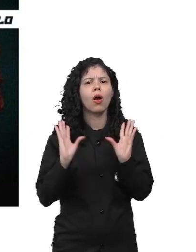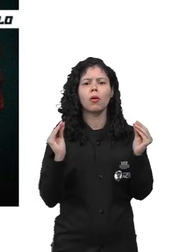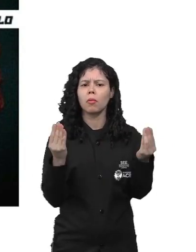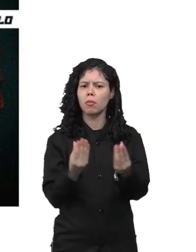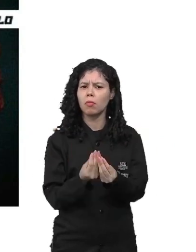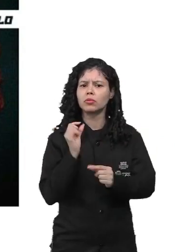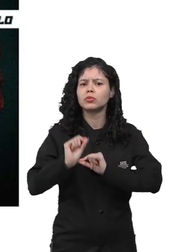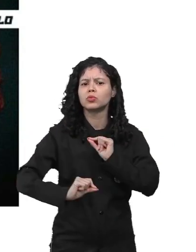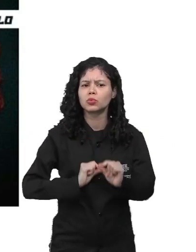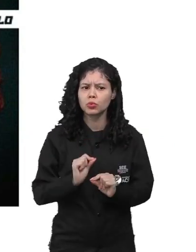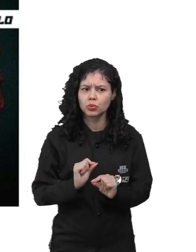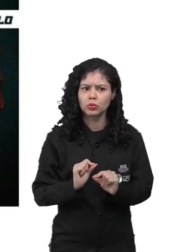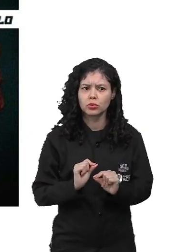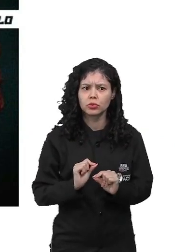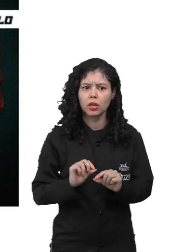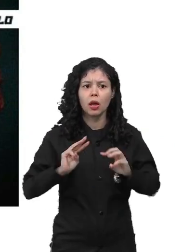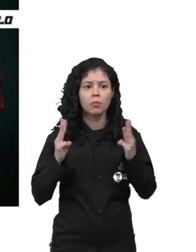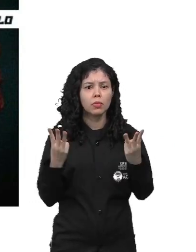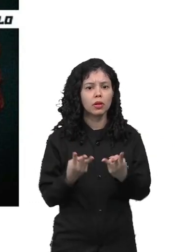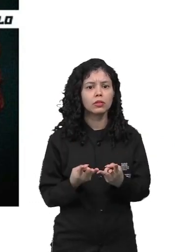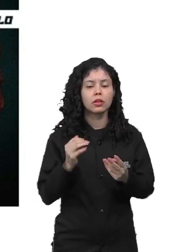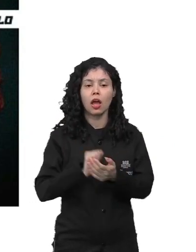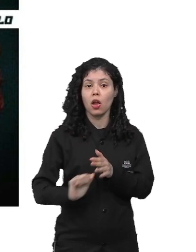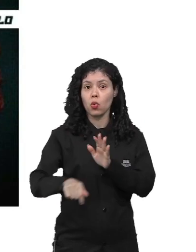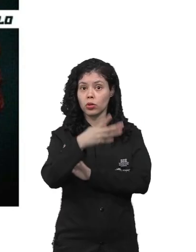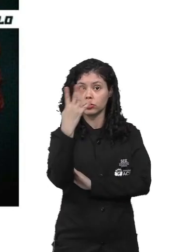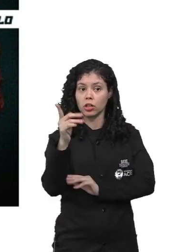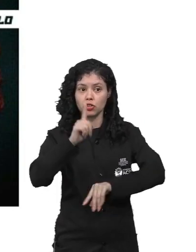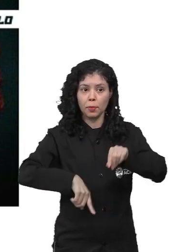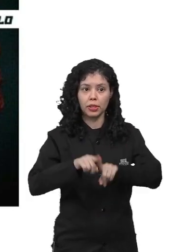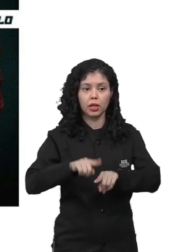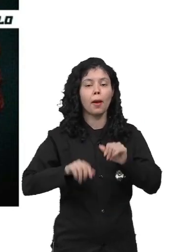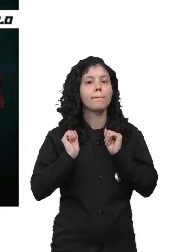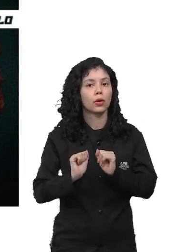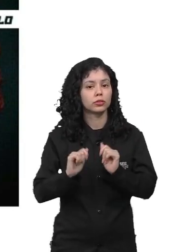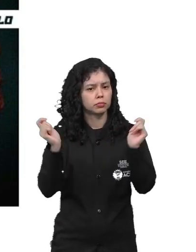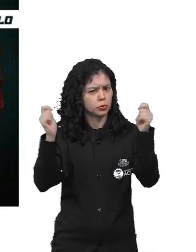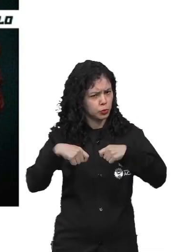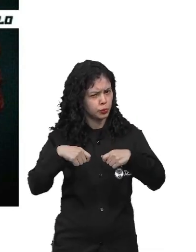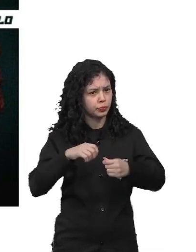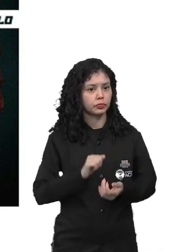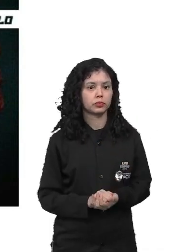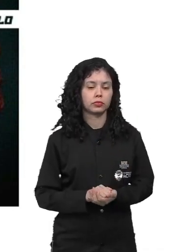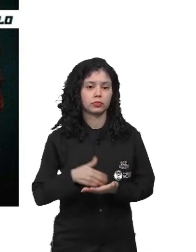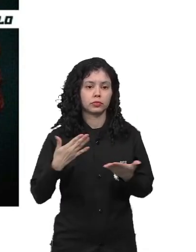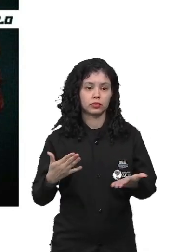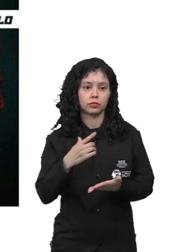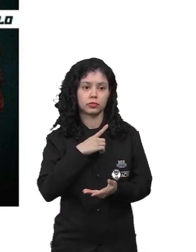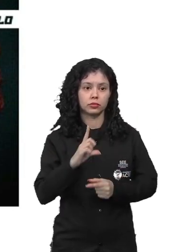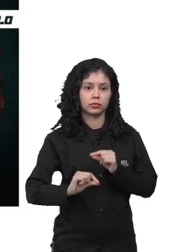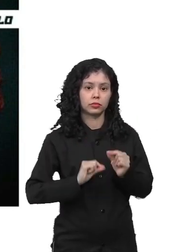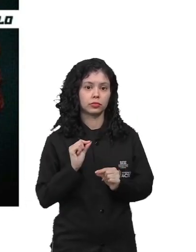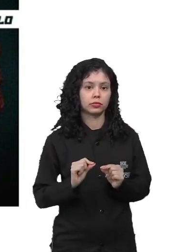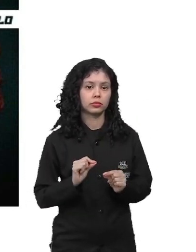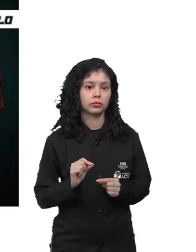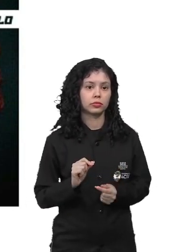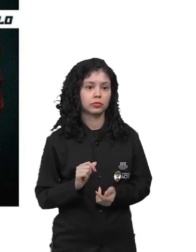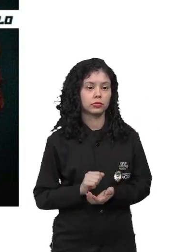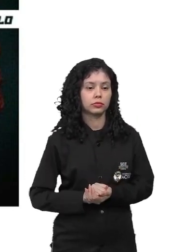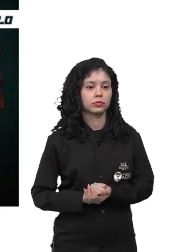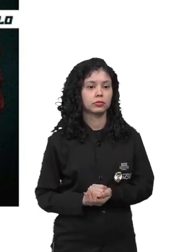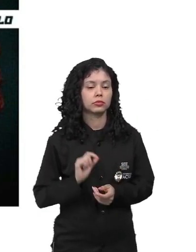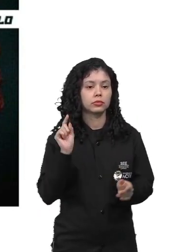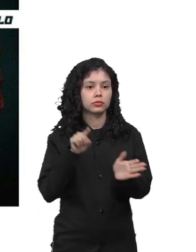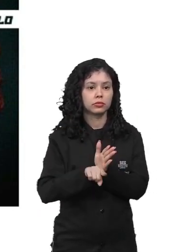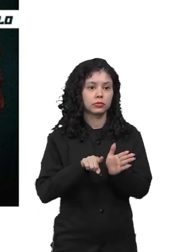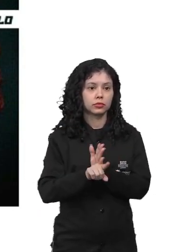massa, gente? A massa é a quantidade de matéria ali que um corpo possui, né? Então, aqui a gente tem essa pergunta. O